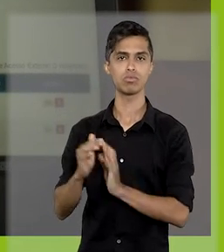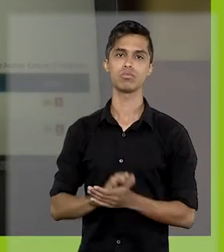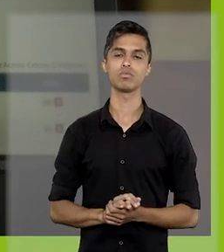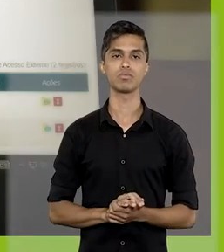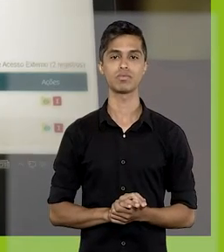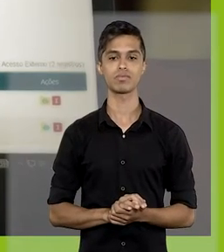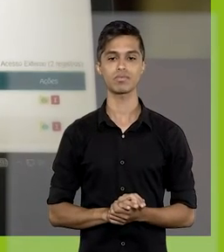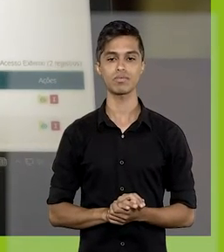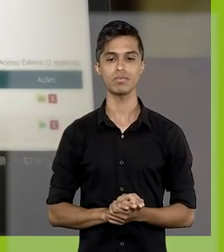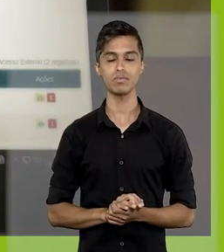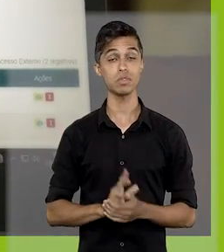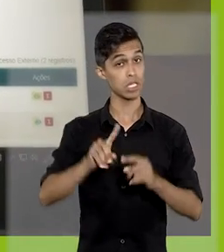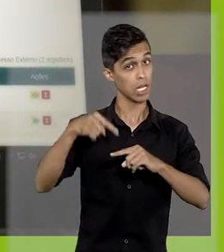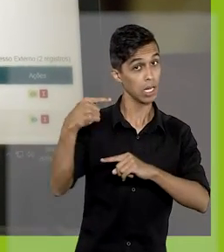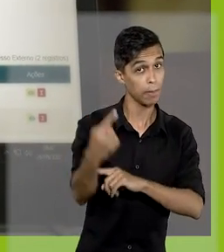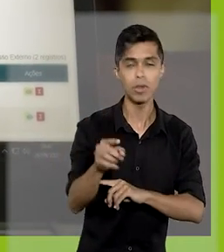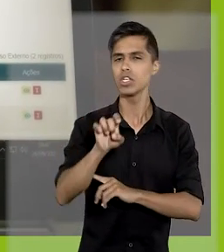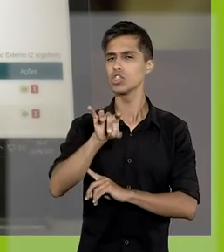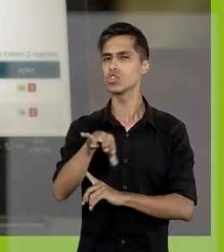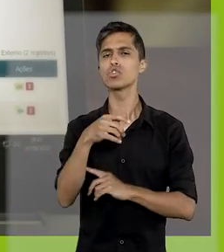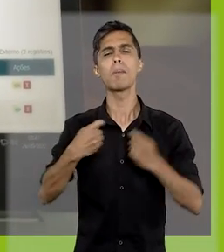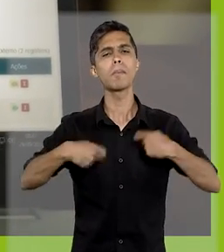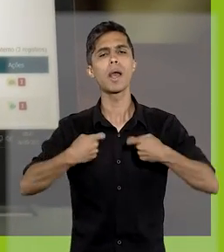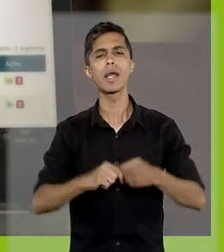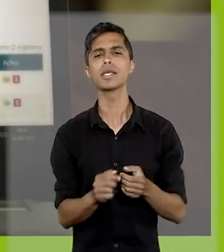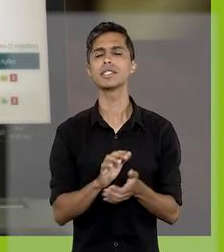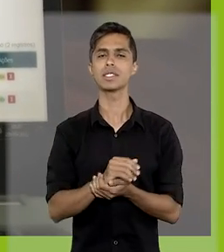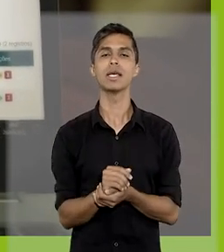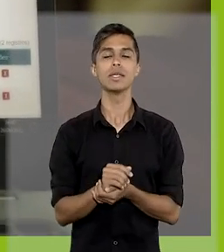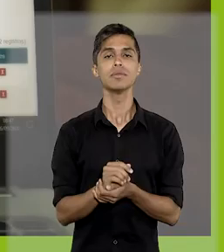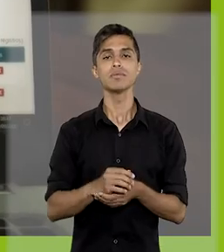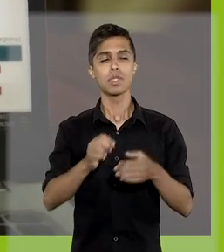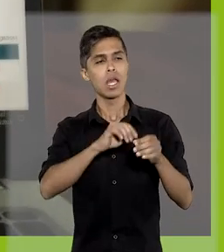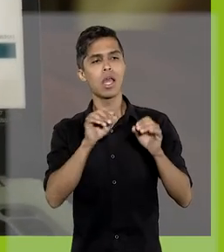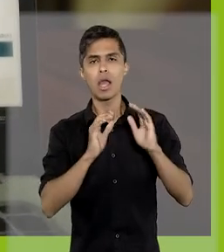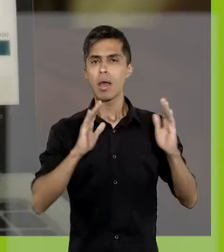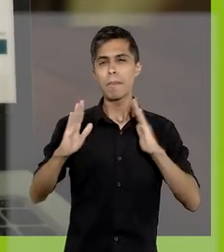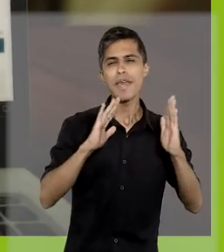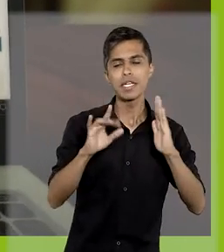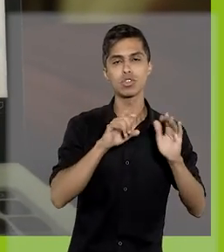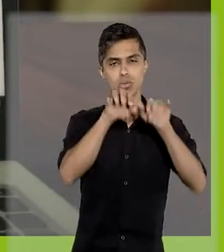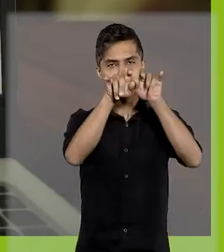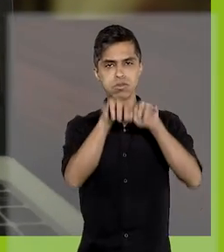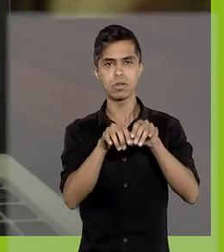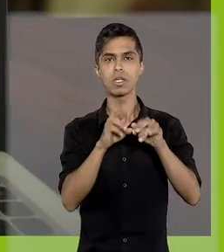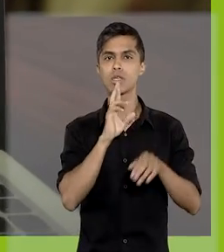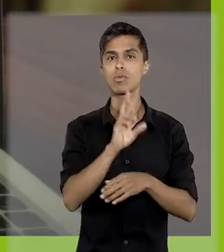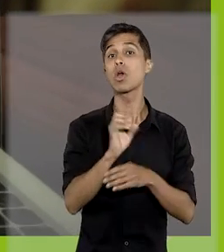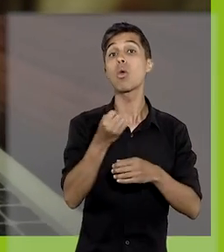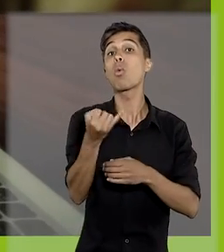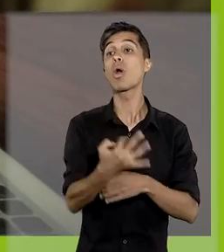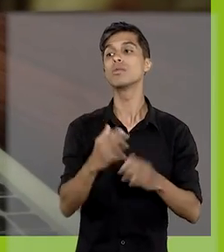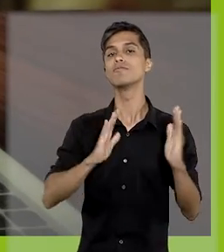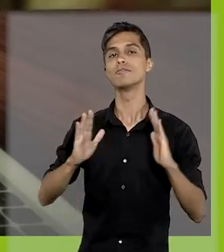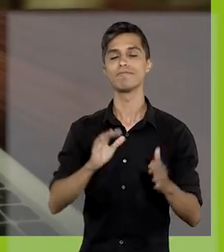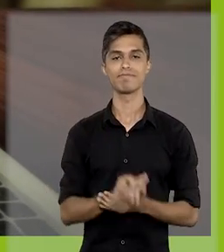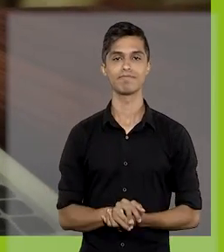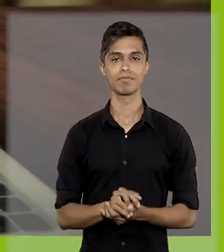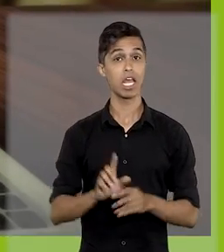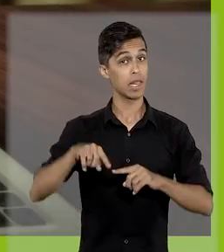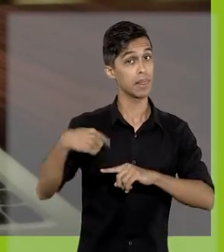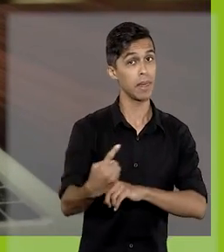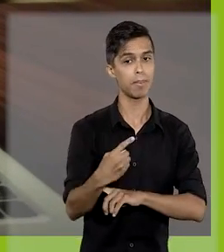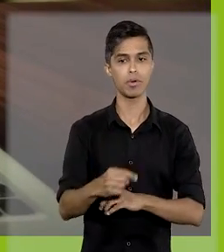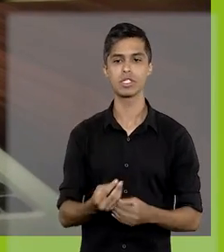escolhido. Depois é só preencher este campo com a quantidade de dias para o acesso externo. O próximo passo